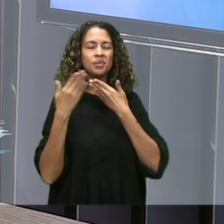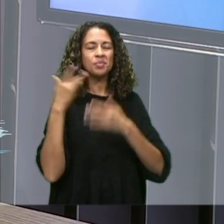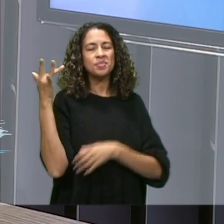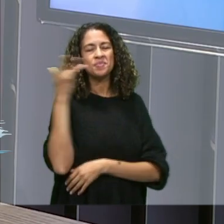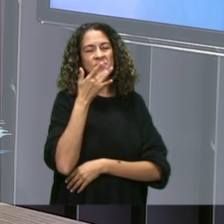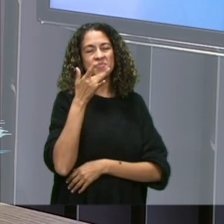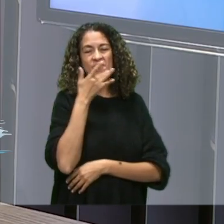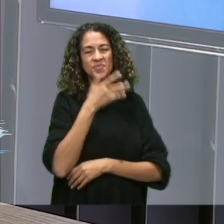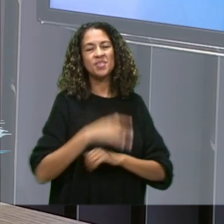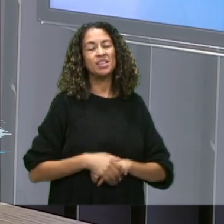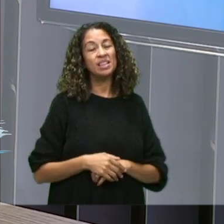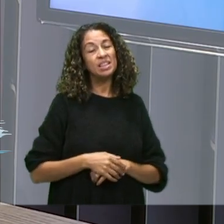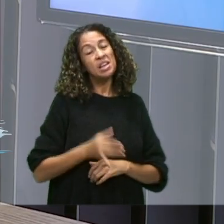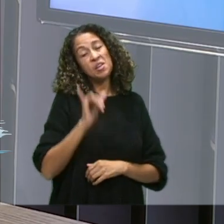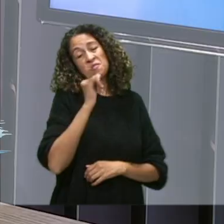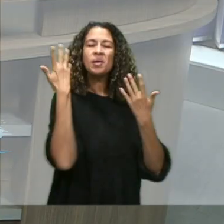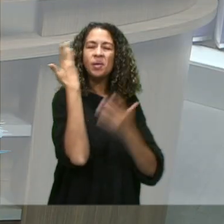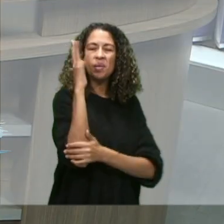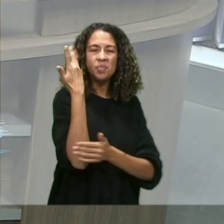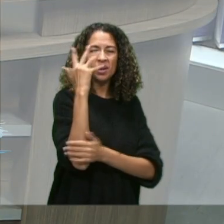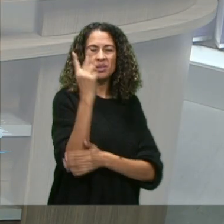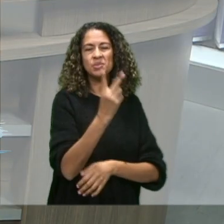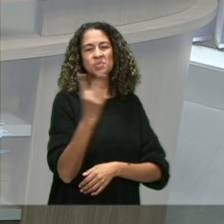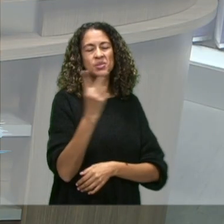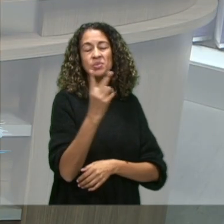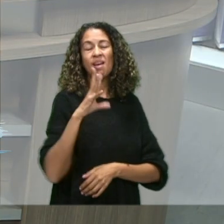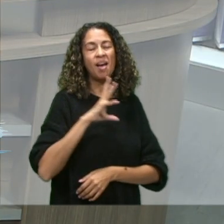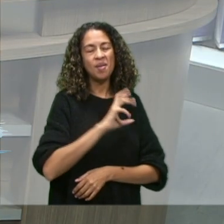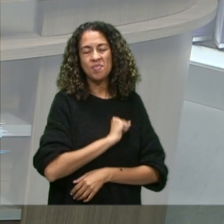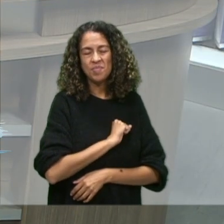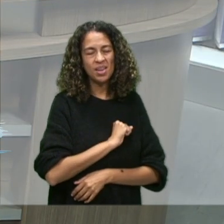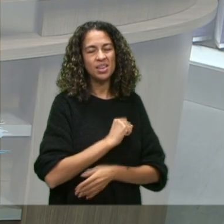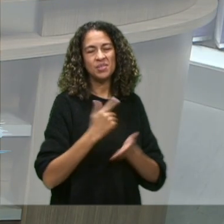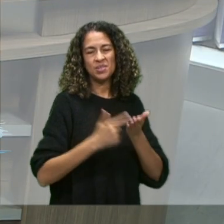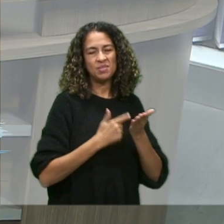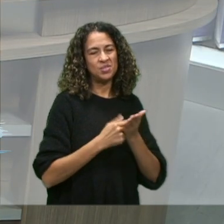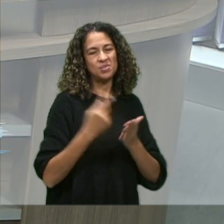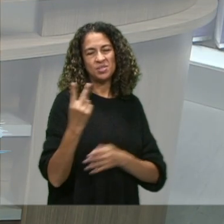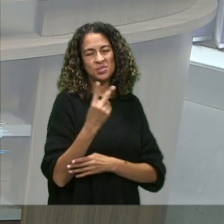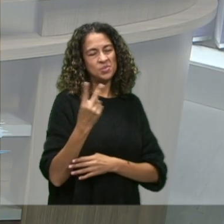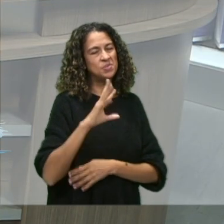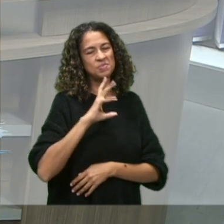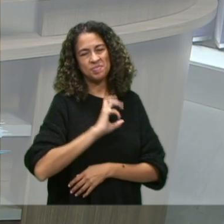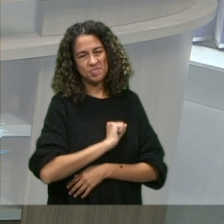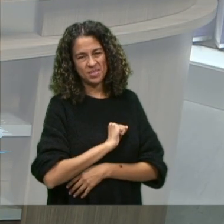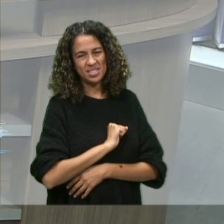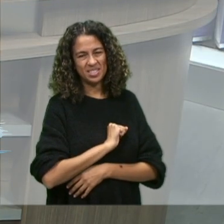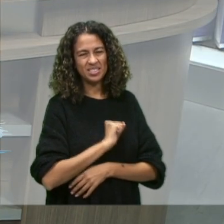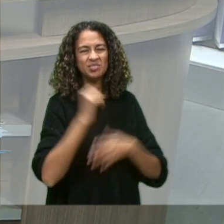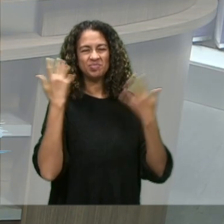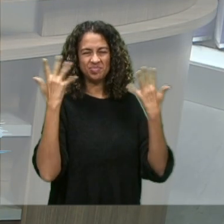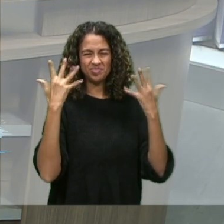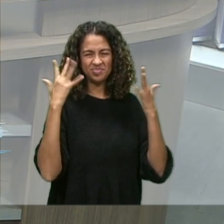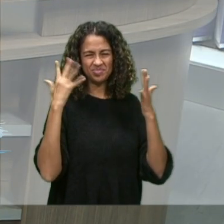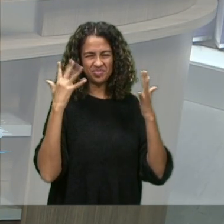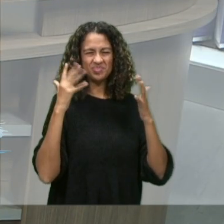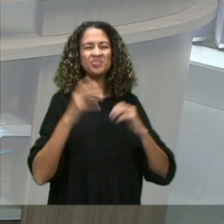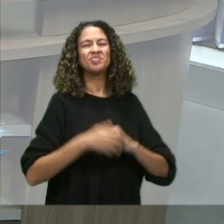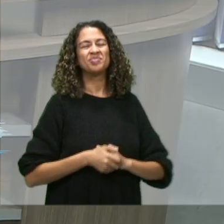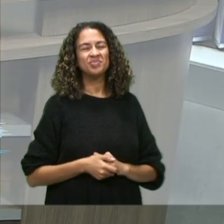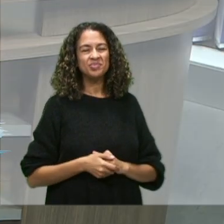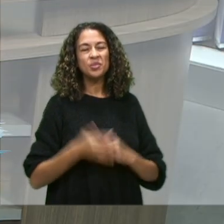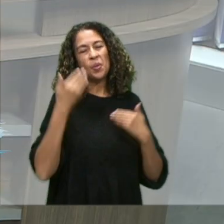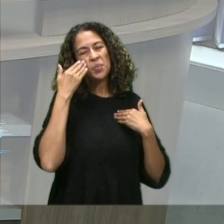que infelizmente, a gente tem que terminar. Amei o trabalho de vocês, amei. Gratidão.